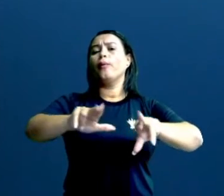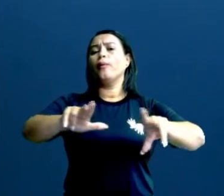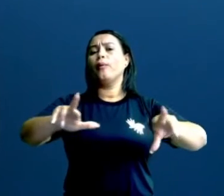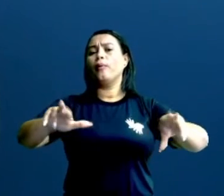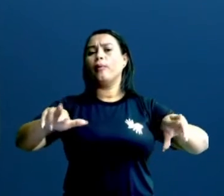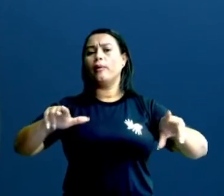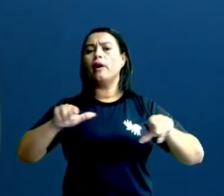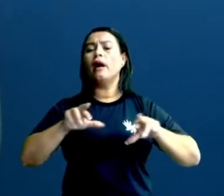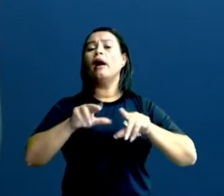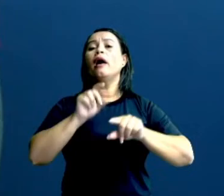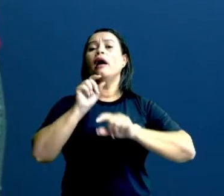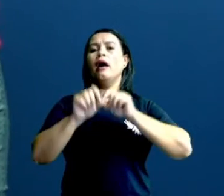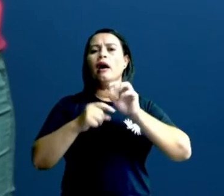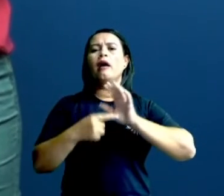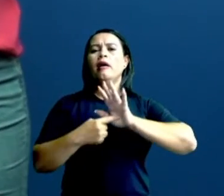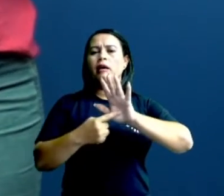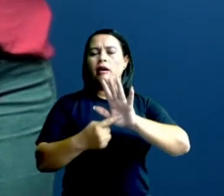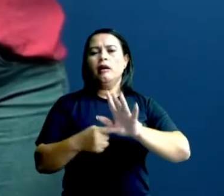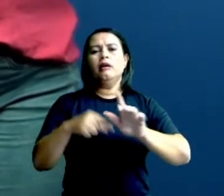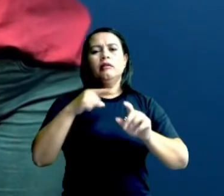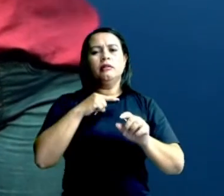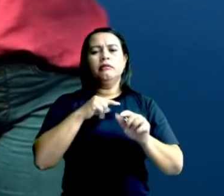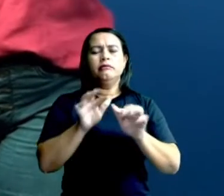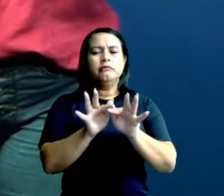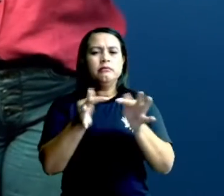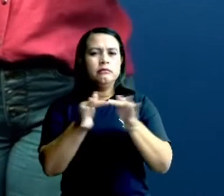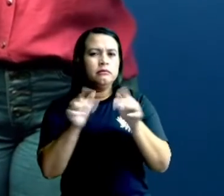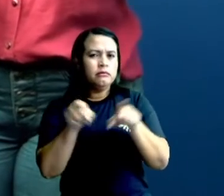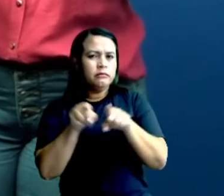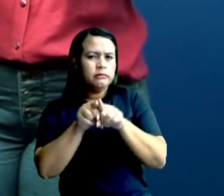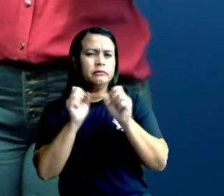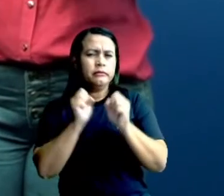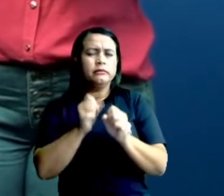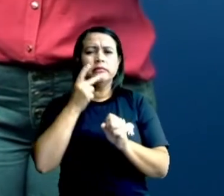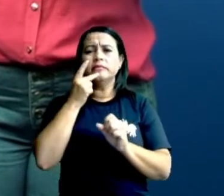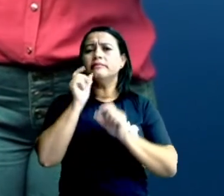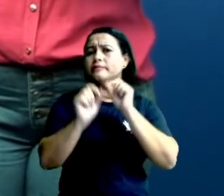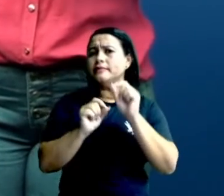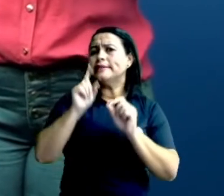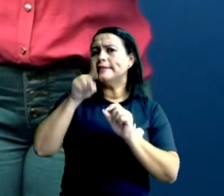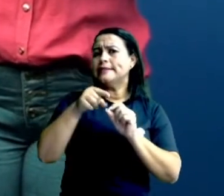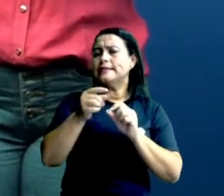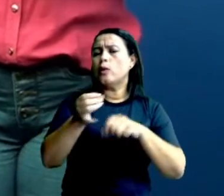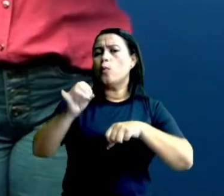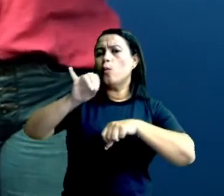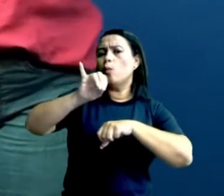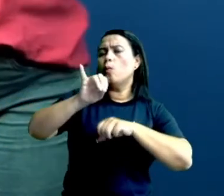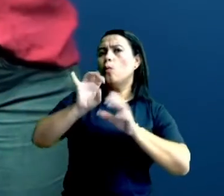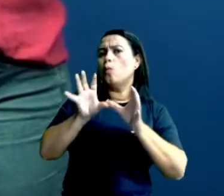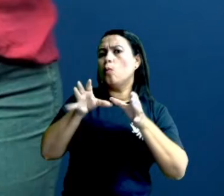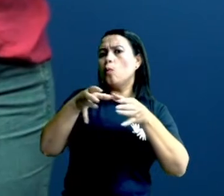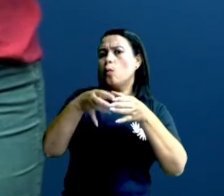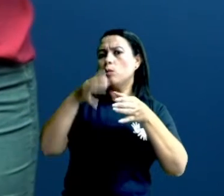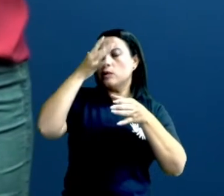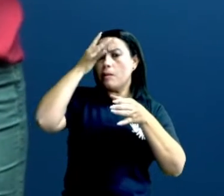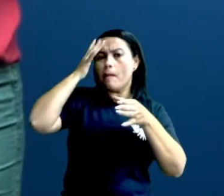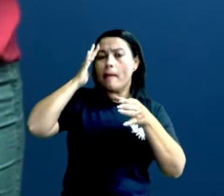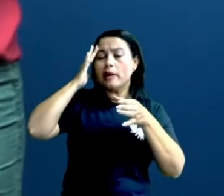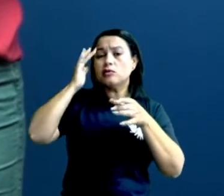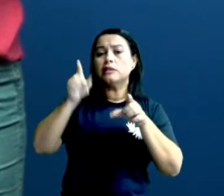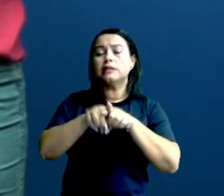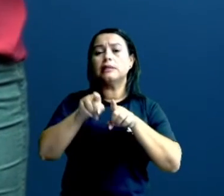ela apresenta, de forma simplificada, pode-se dizer que é uma concentração de pessoas e de